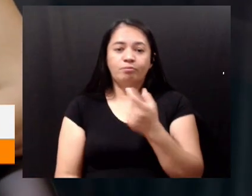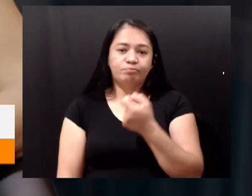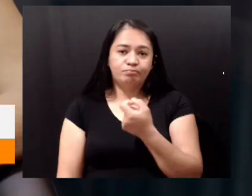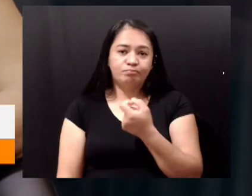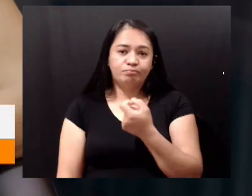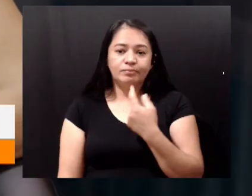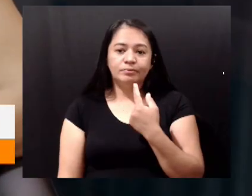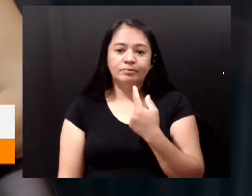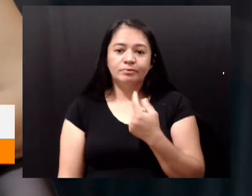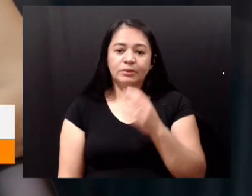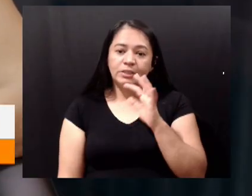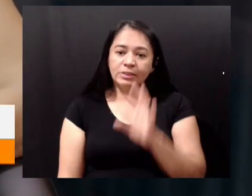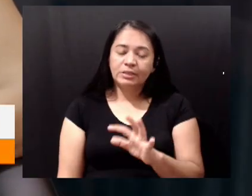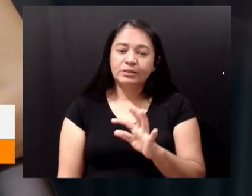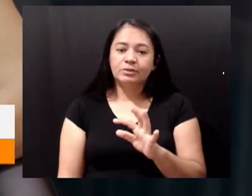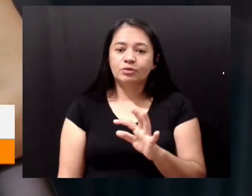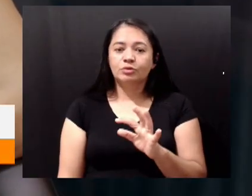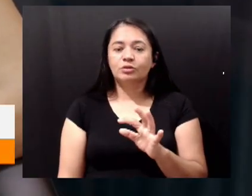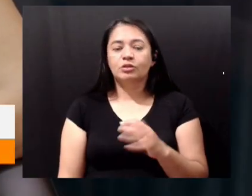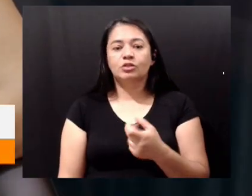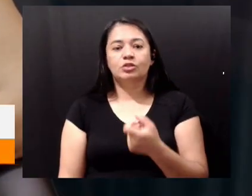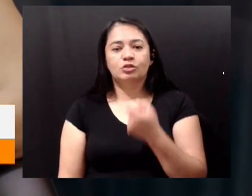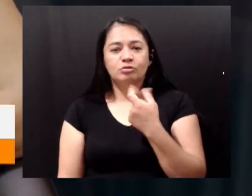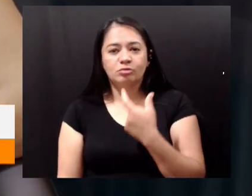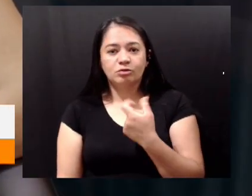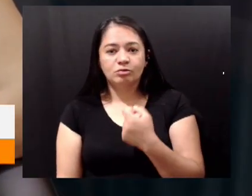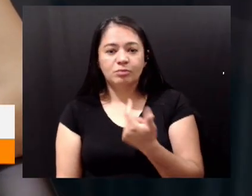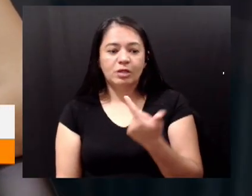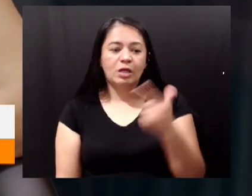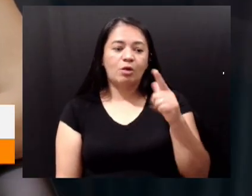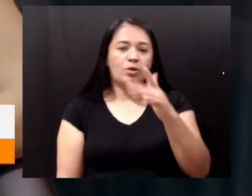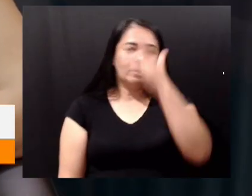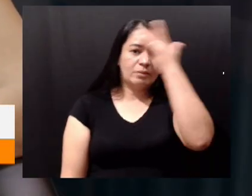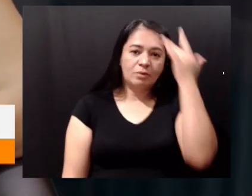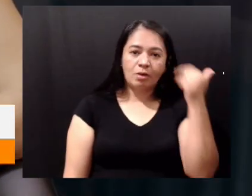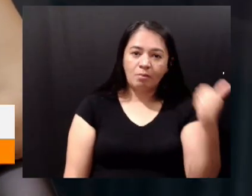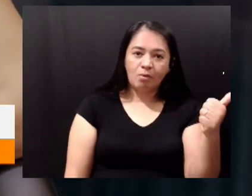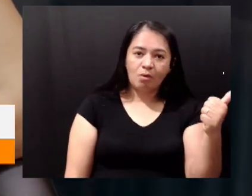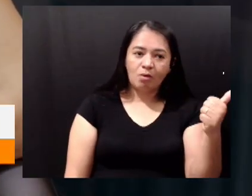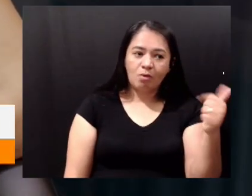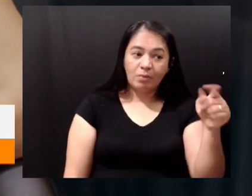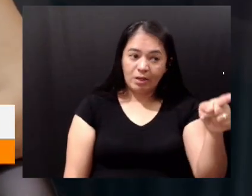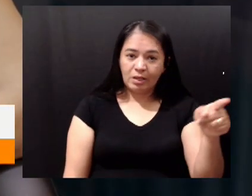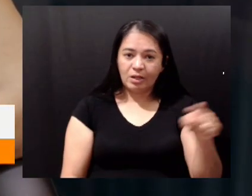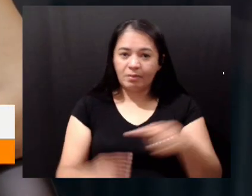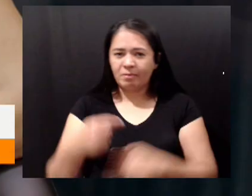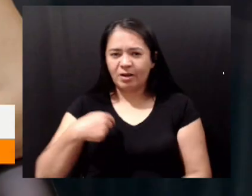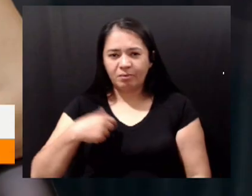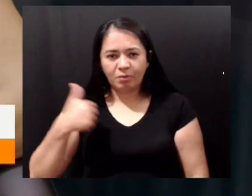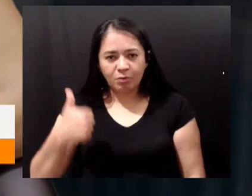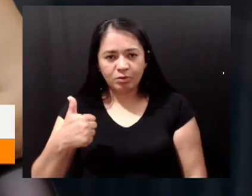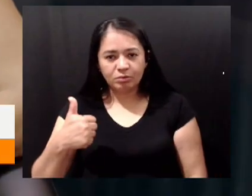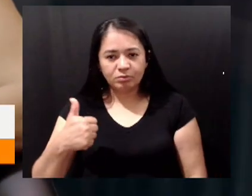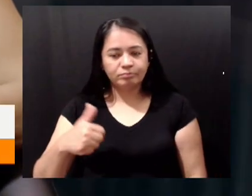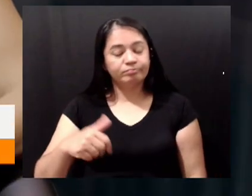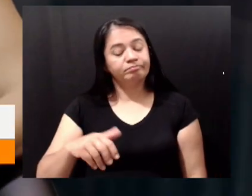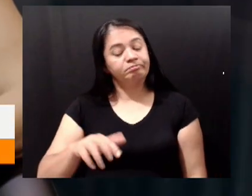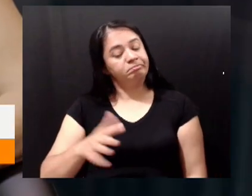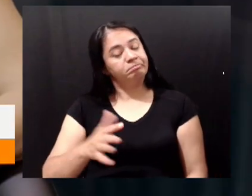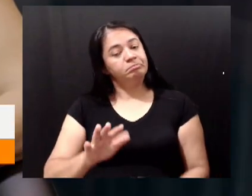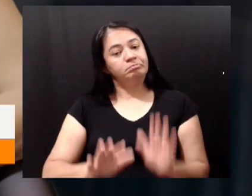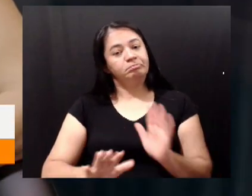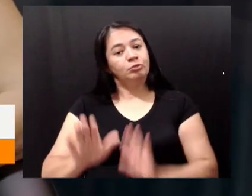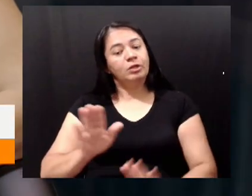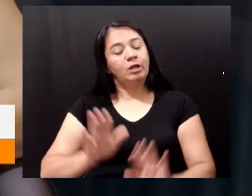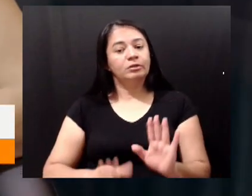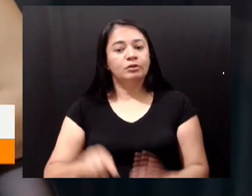essa questão de tomar que para o outro fez bem, para mim vai fazer, na maioria das vezes não é verdade, né. Uhum. Quando você vai a